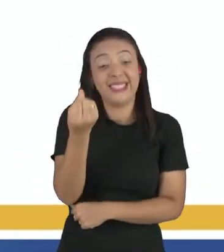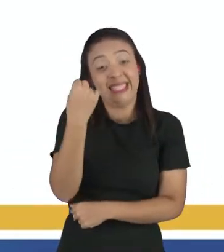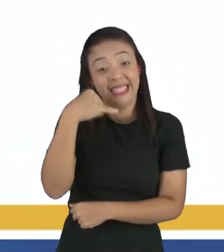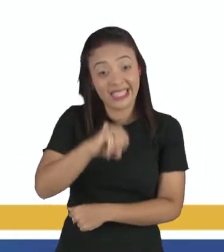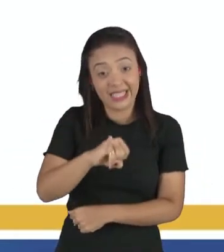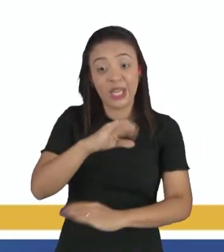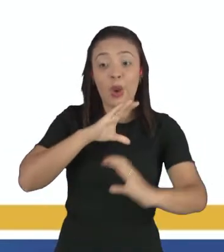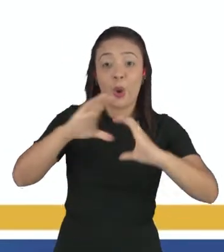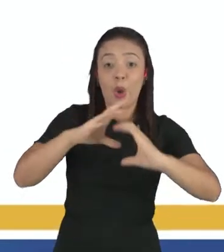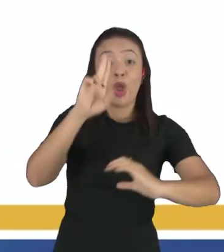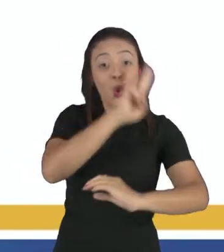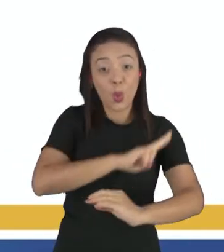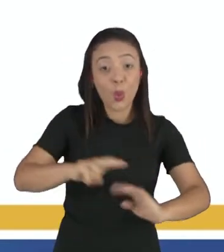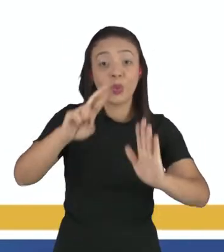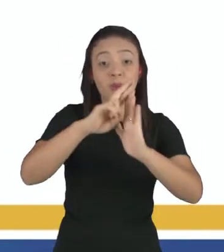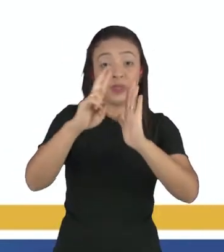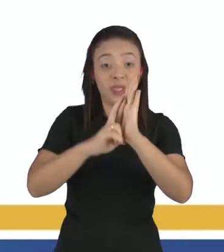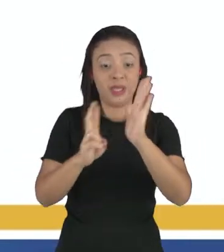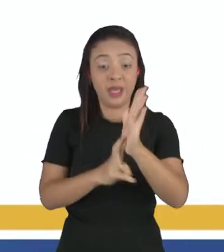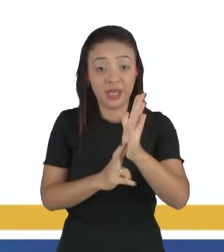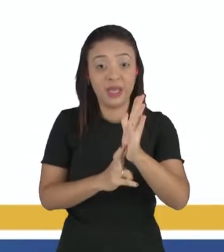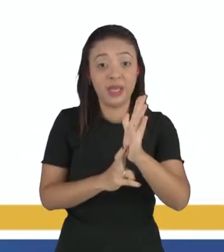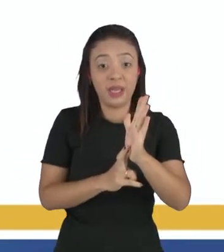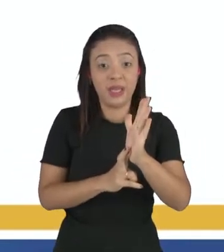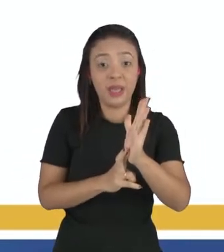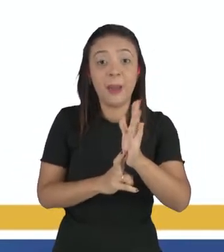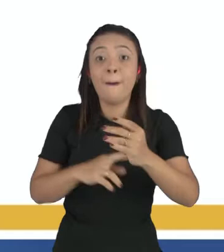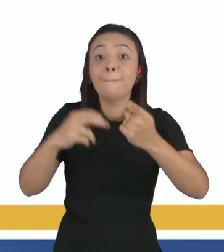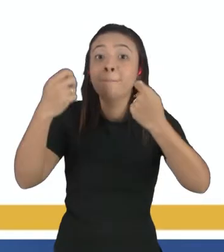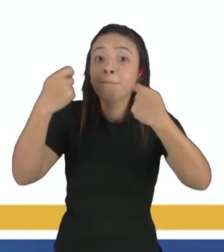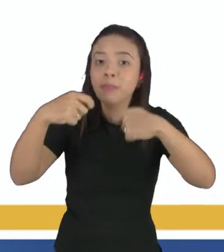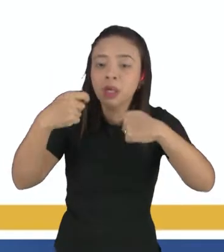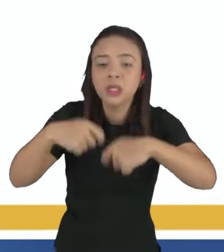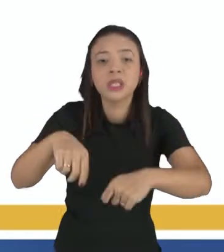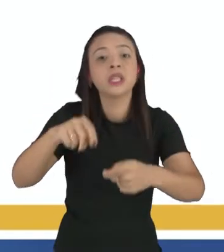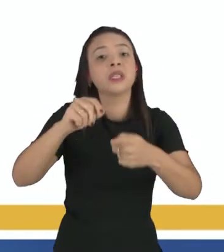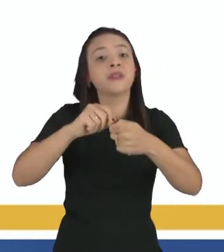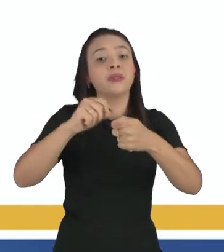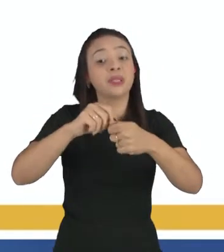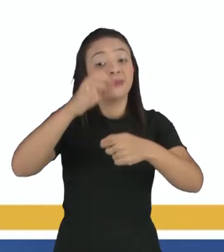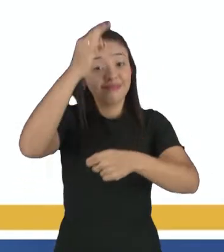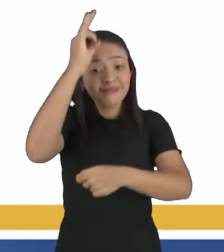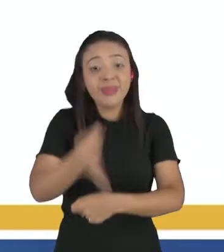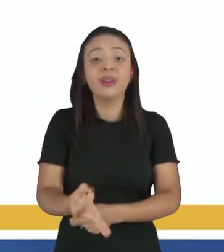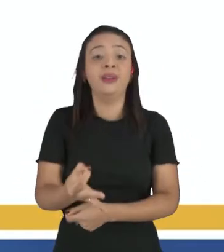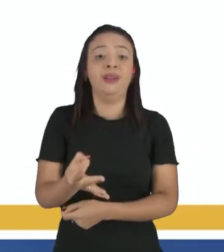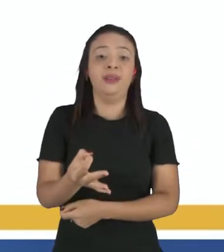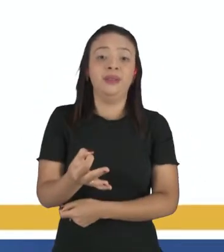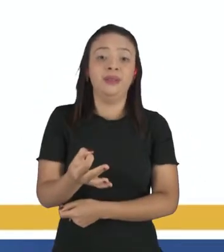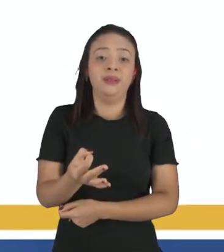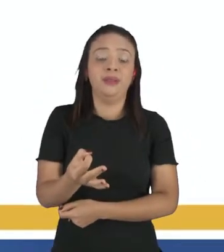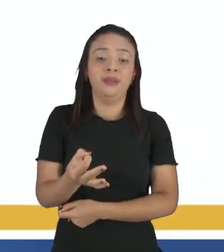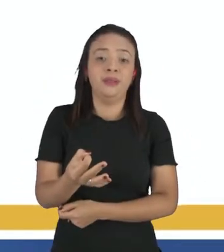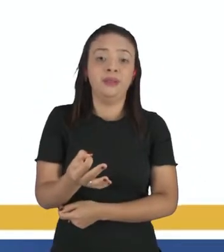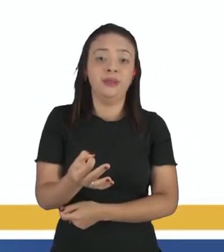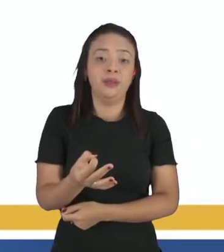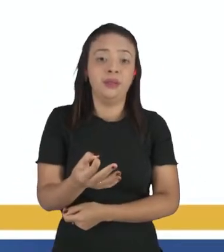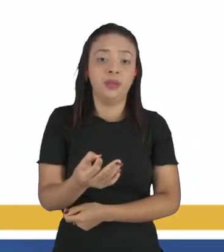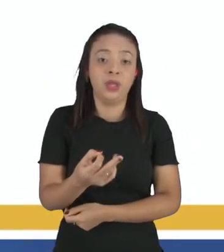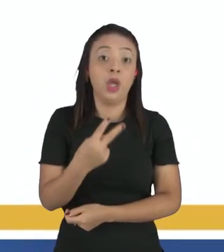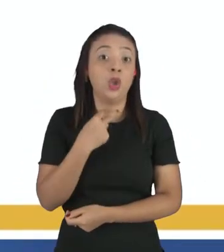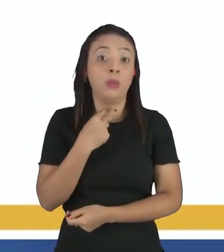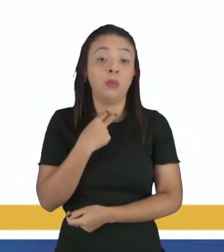comunique e utilize o código tem a obrigação de fazê-lo da forma mais adequada à norma culta. Mas é claro, você não